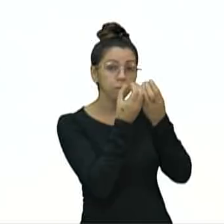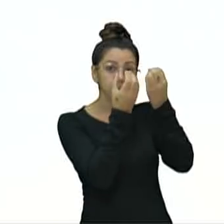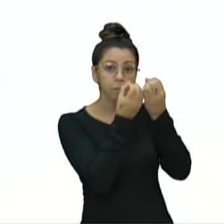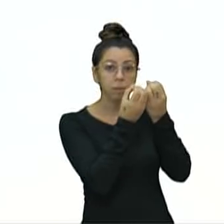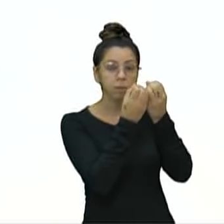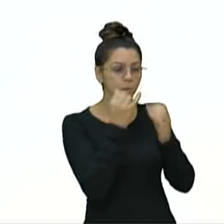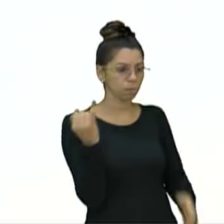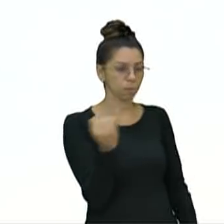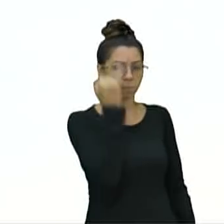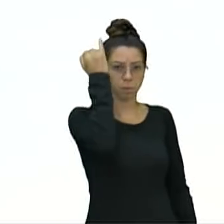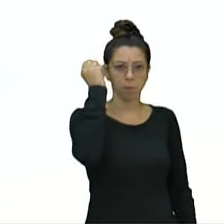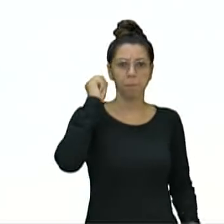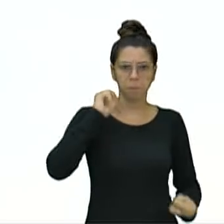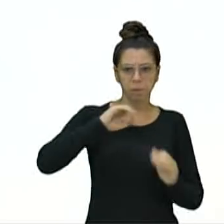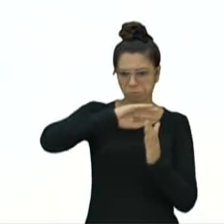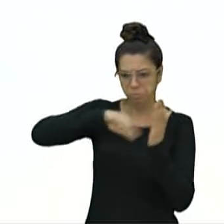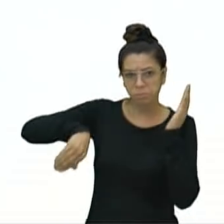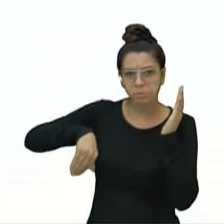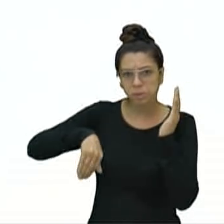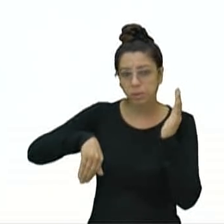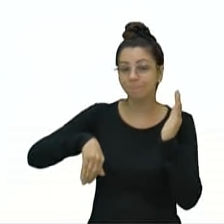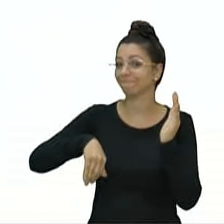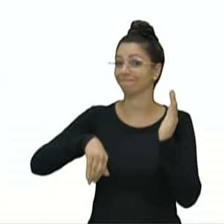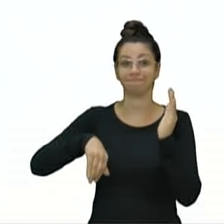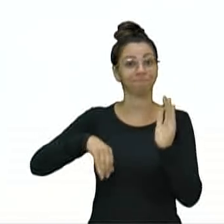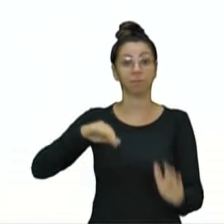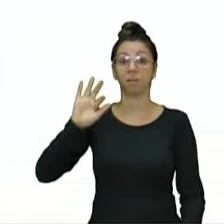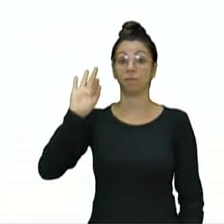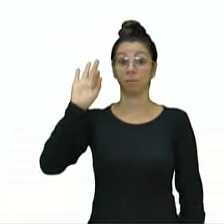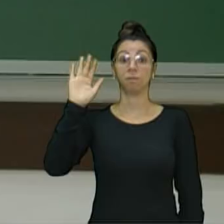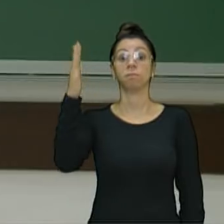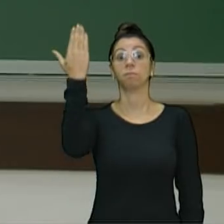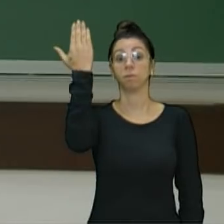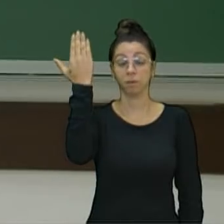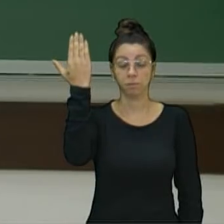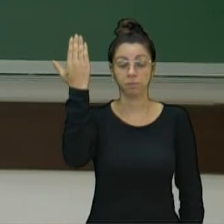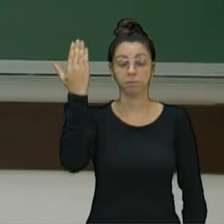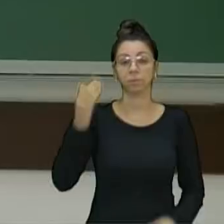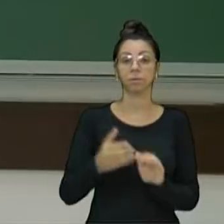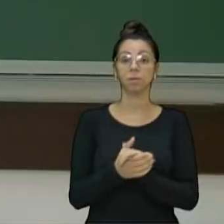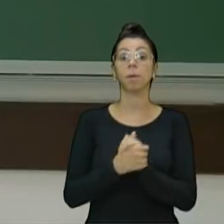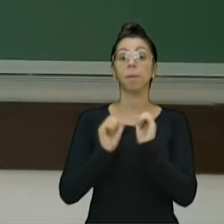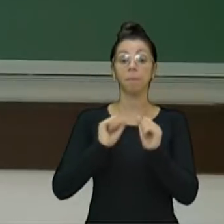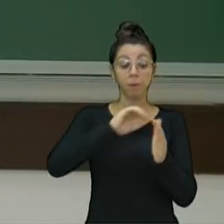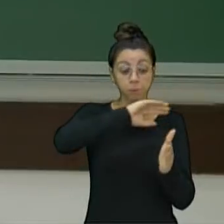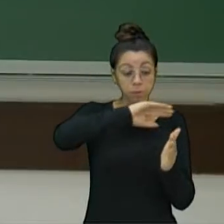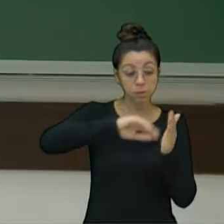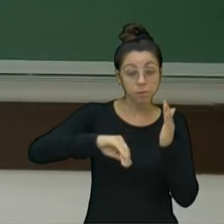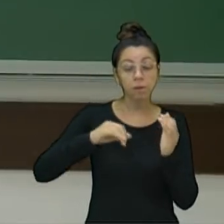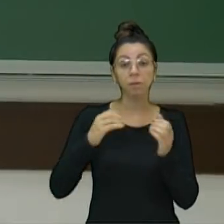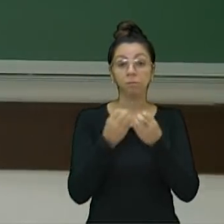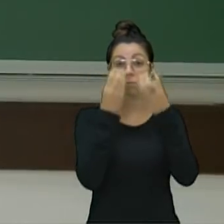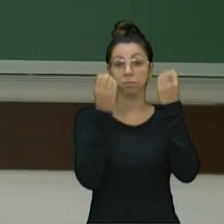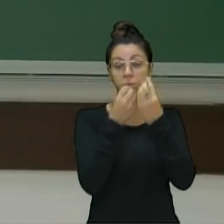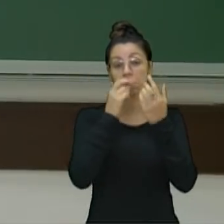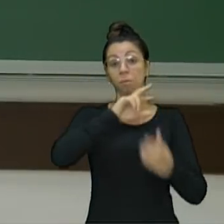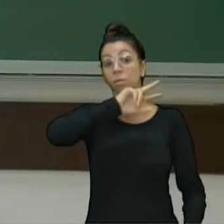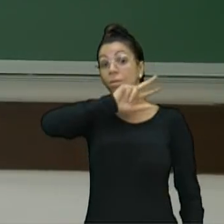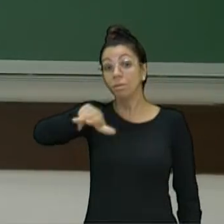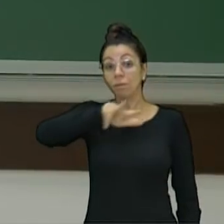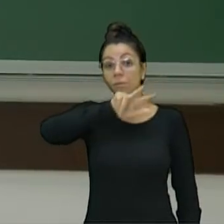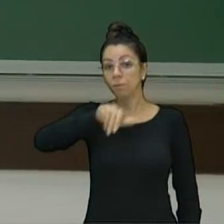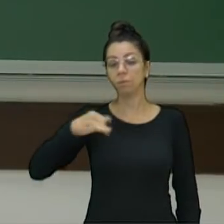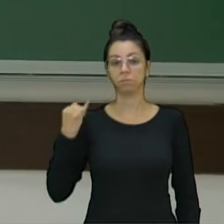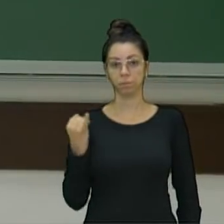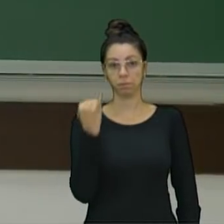importantes? Não, essa é falsa, né? Você pode tirar as informações que não são importantes.